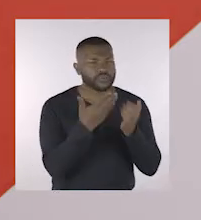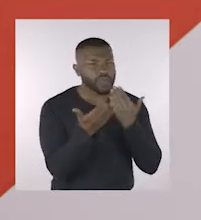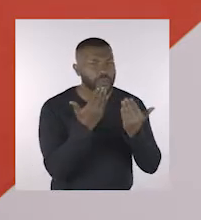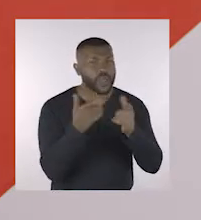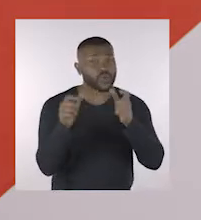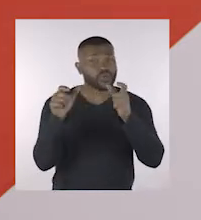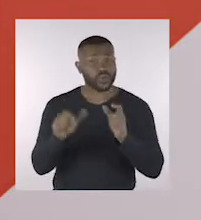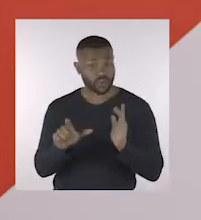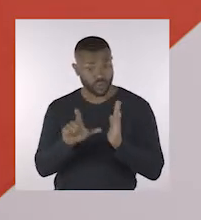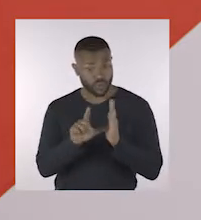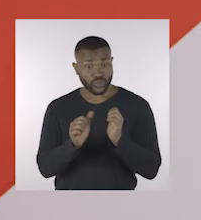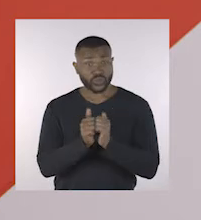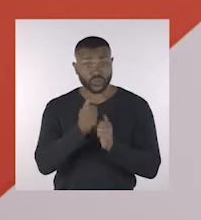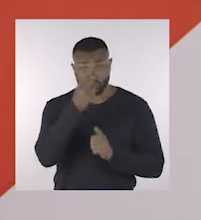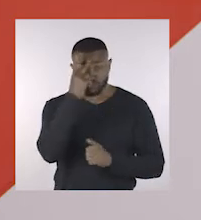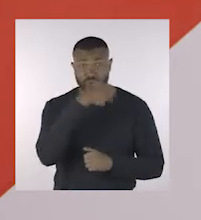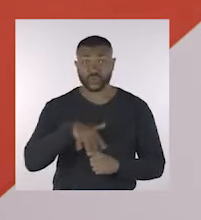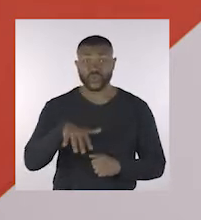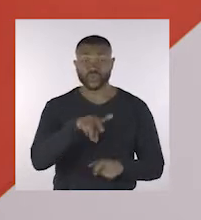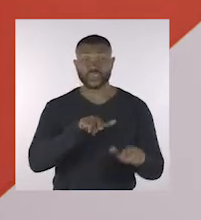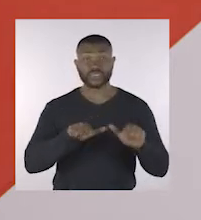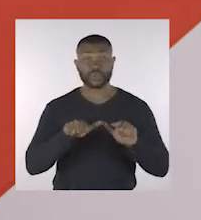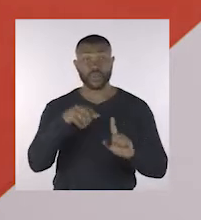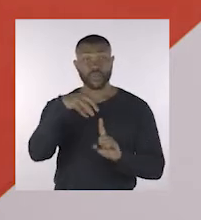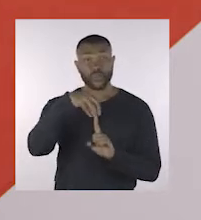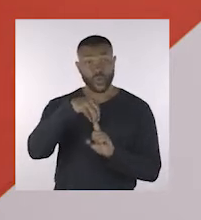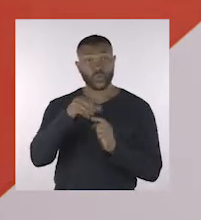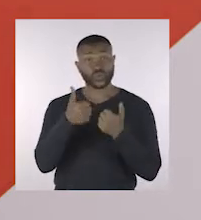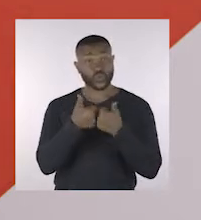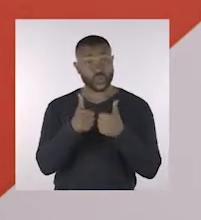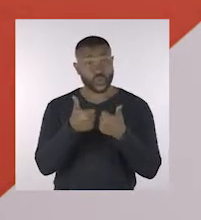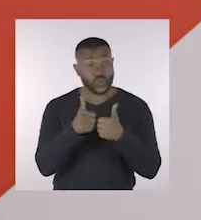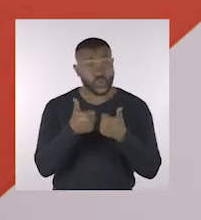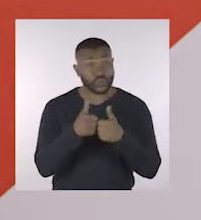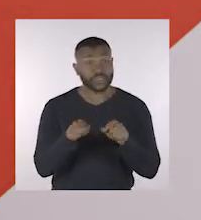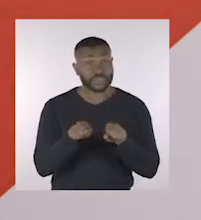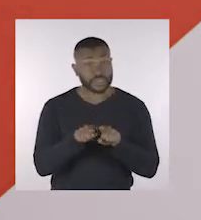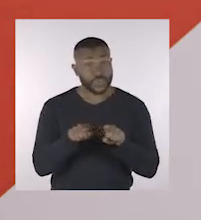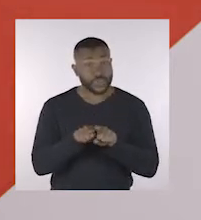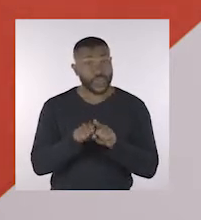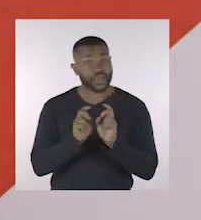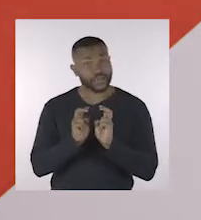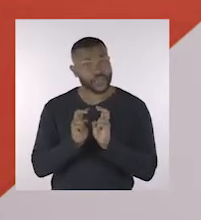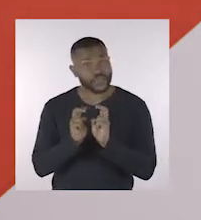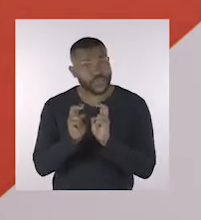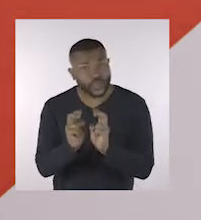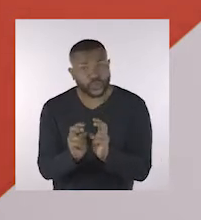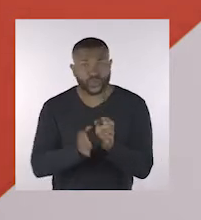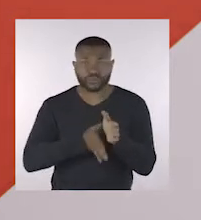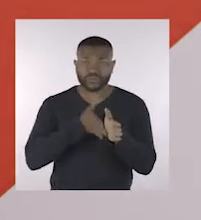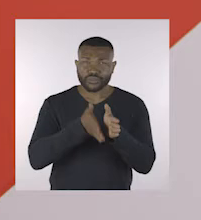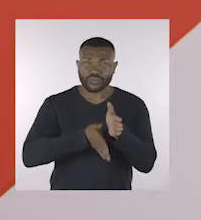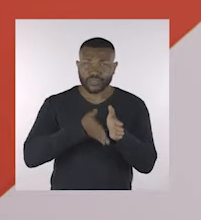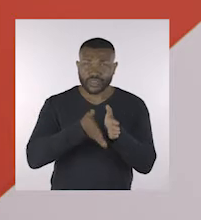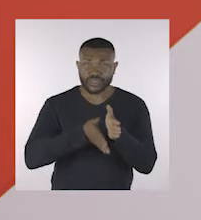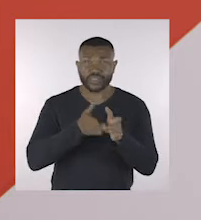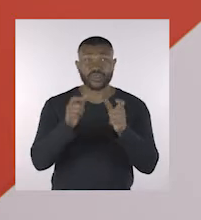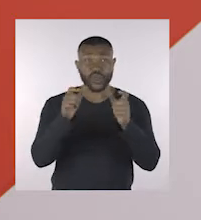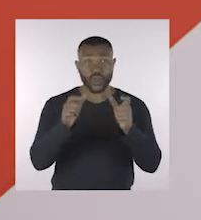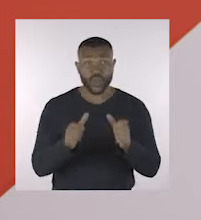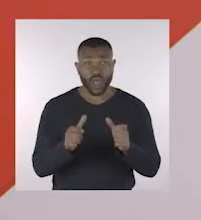no comércio com os trabalhadores em ponto de ônibus dos terminais de ônibus de metrô de trem